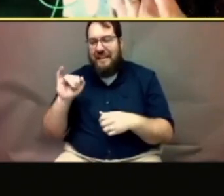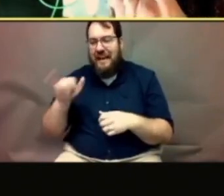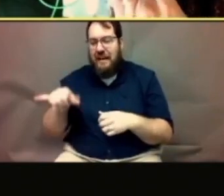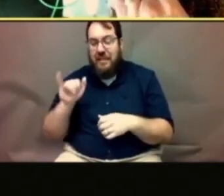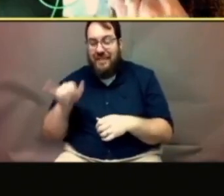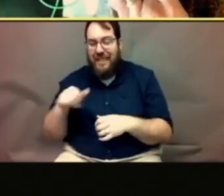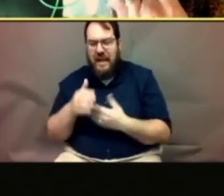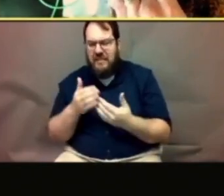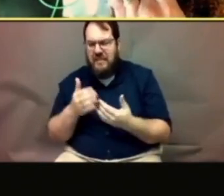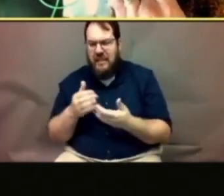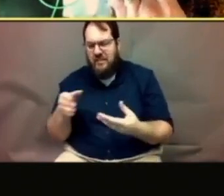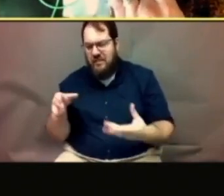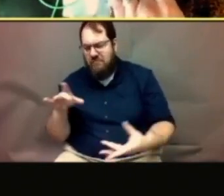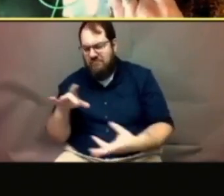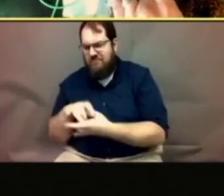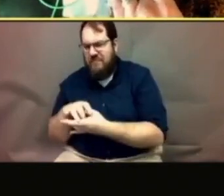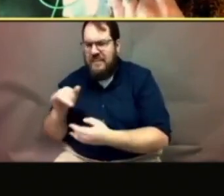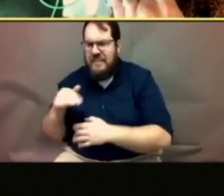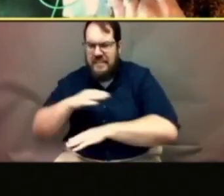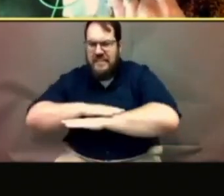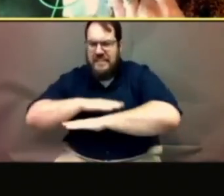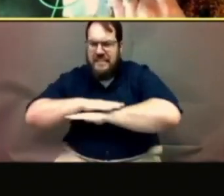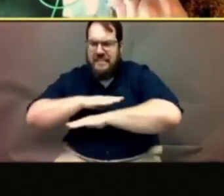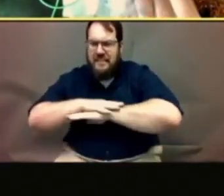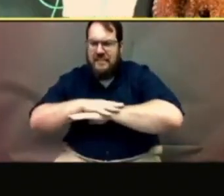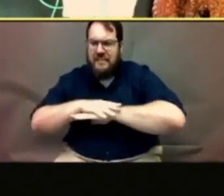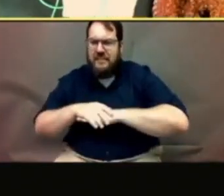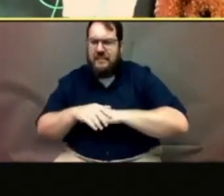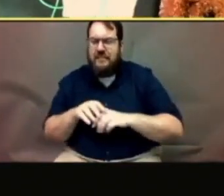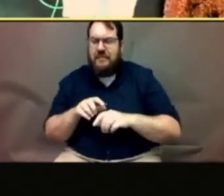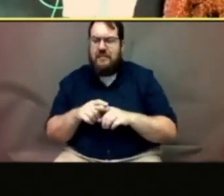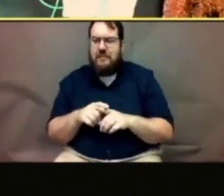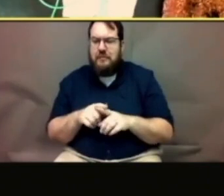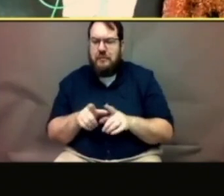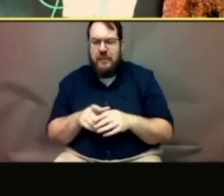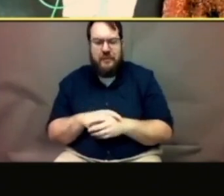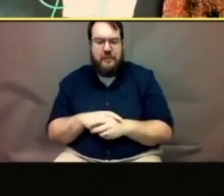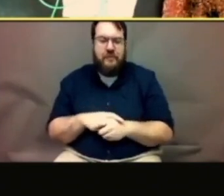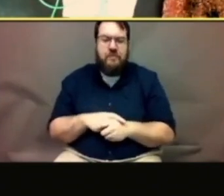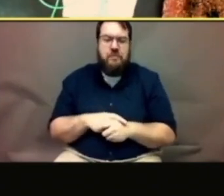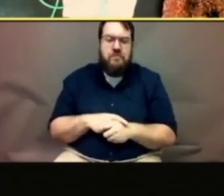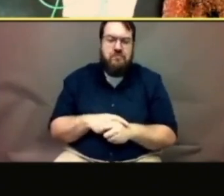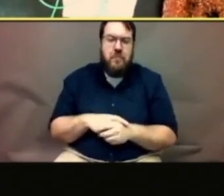prateada para facilitar aqui a colocação na mesa.